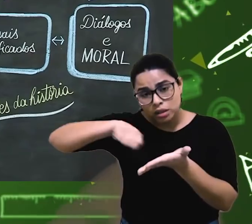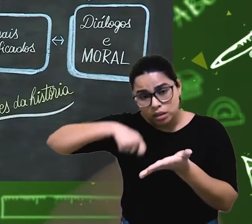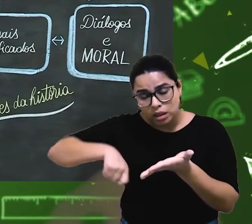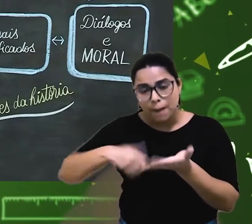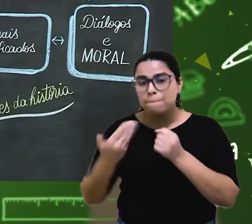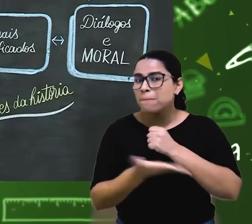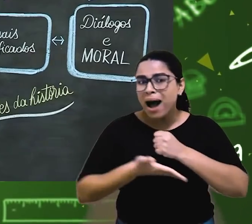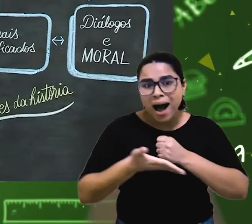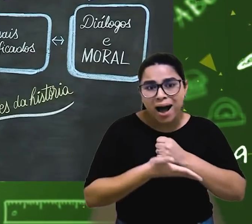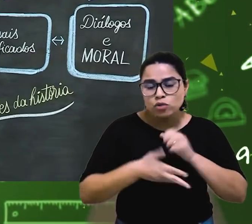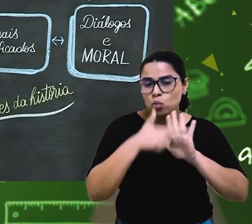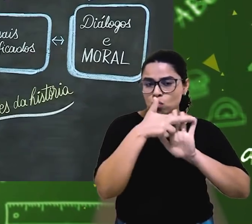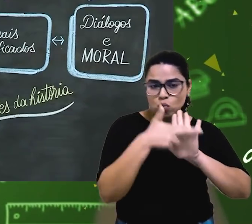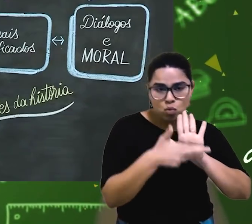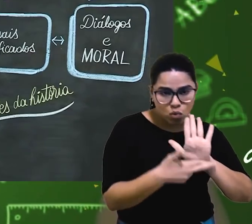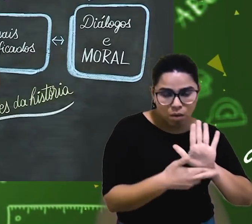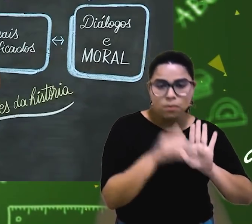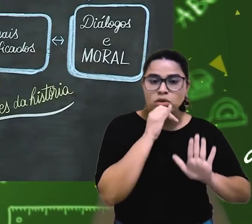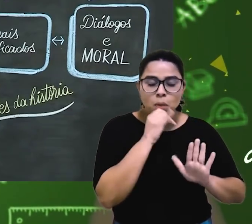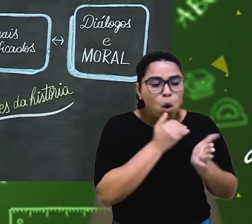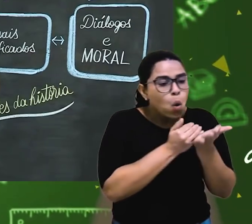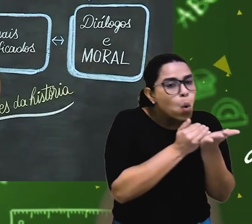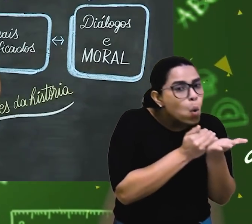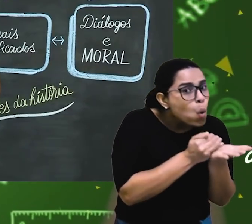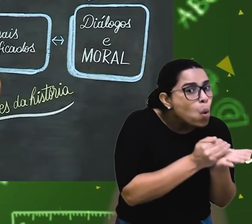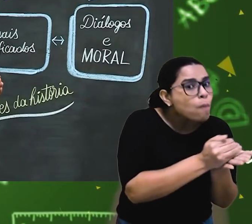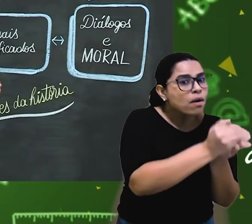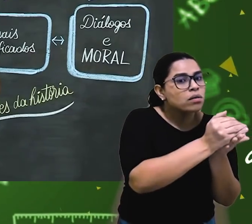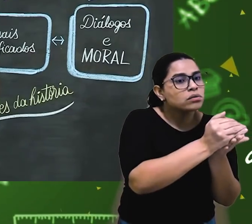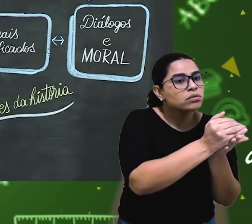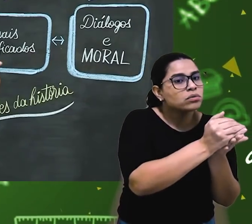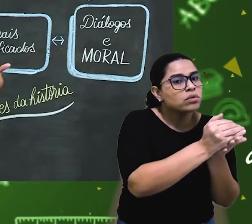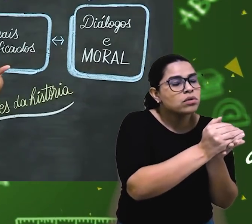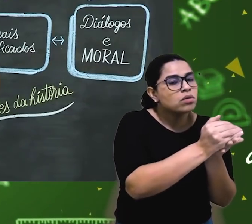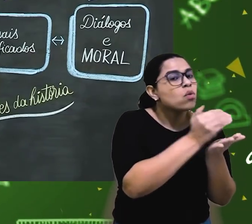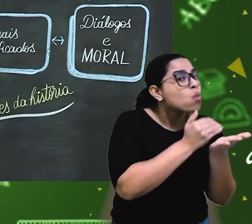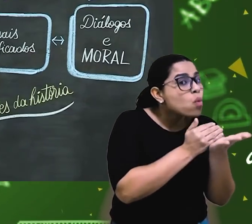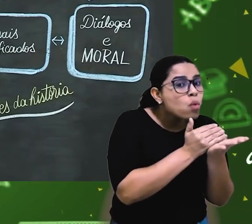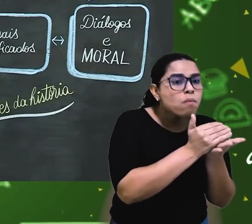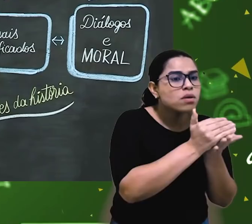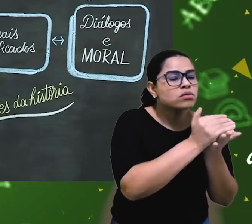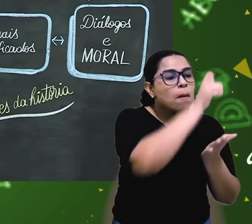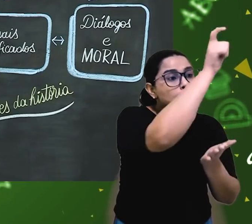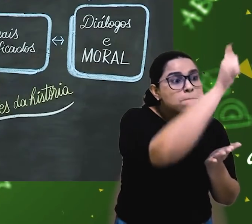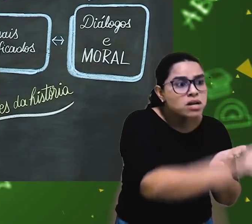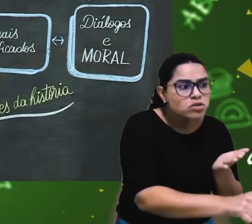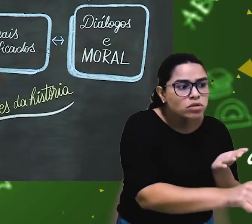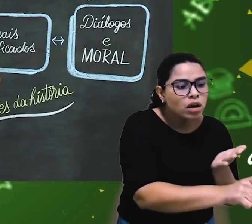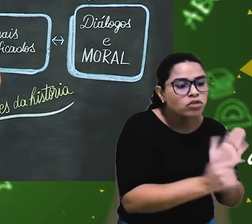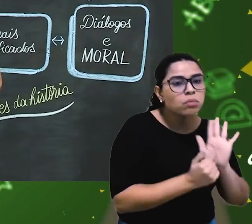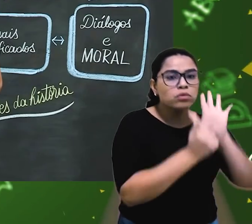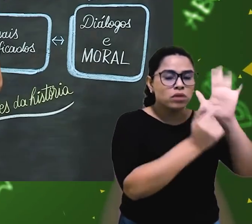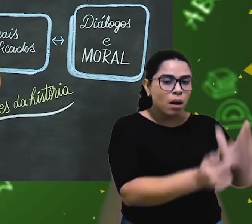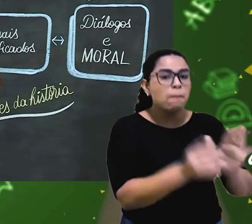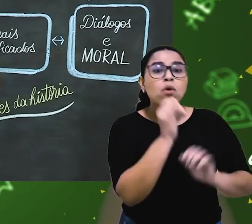o que a gente chama de situação inicial, que é como o personagem se apresenta logo no começo. Vamos imaginar que seja um conto, que seja uma narrativa sobre um